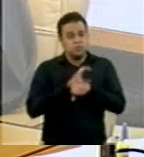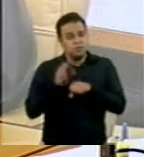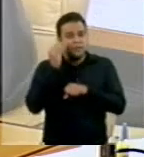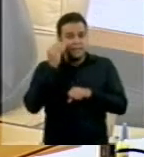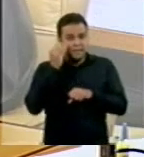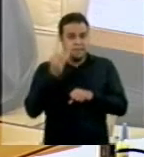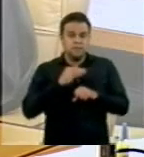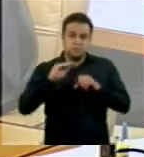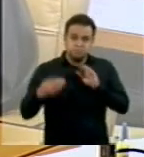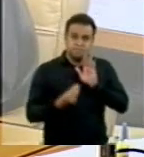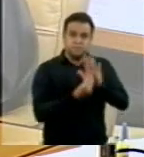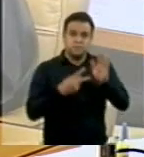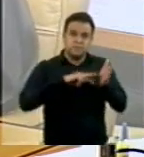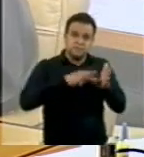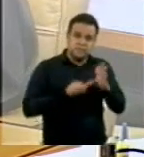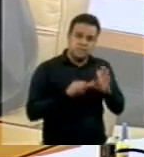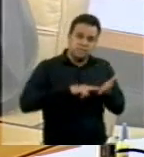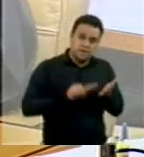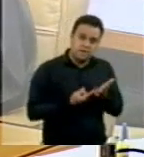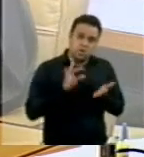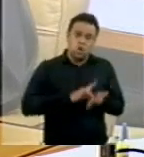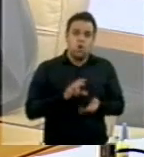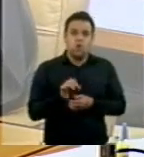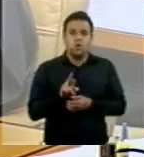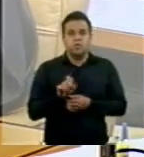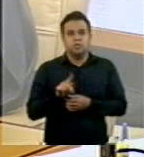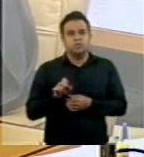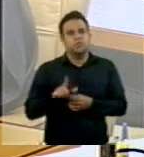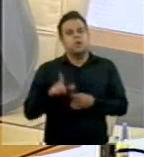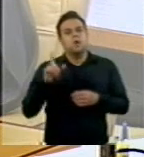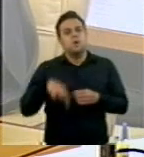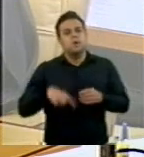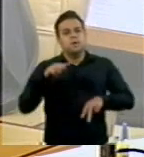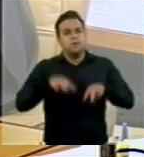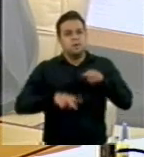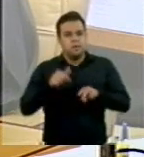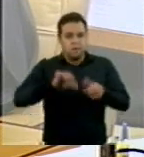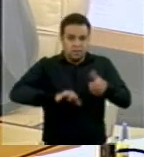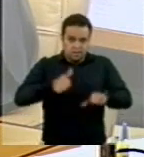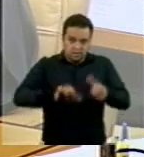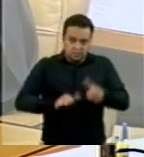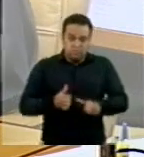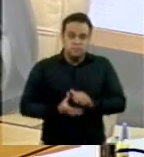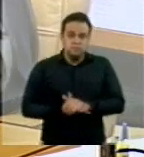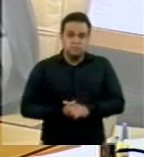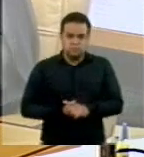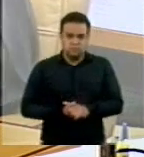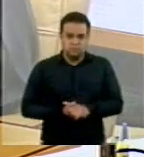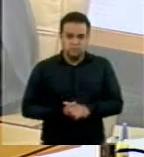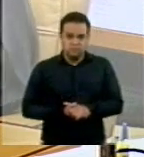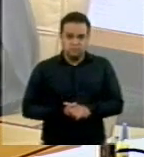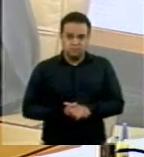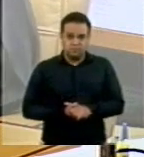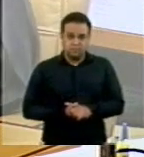busca e fixação do seu sentido originário, um exame desse aspecto a partir da cláusula